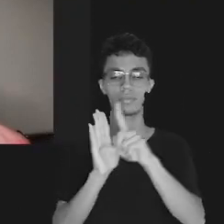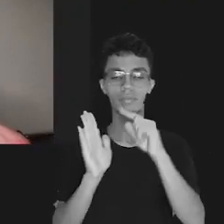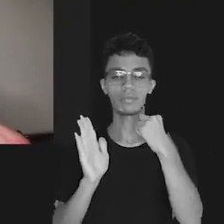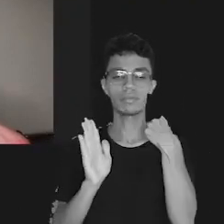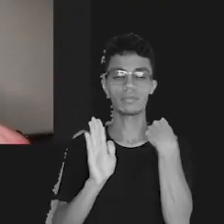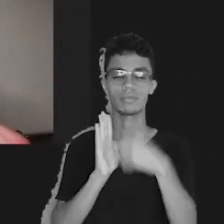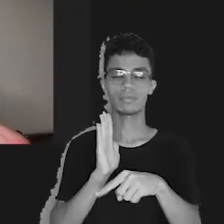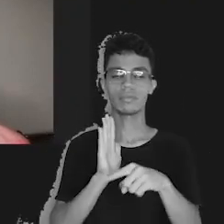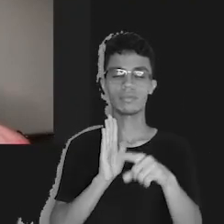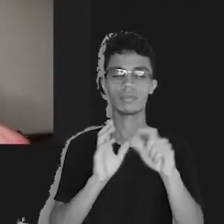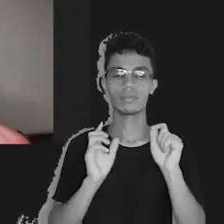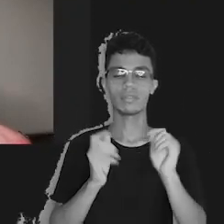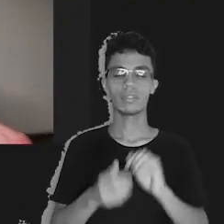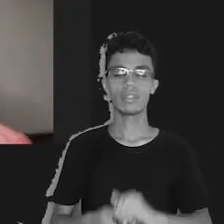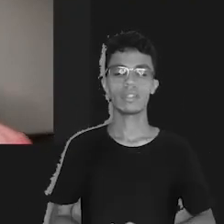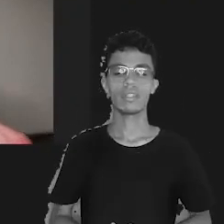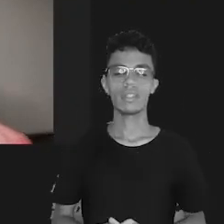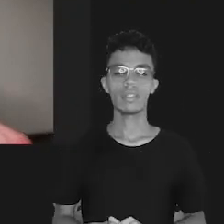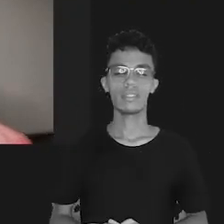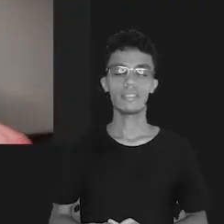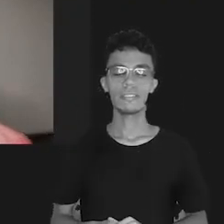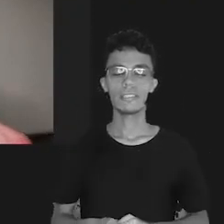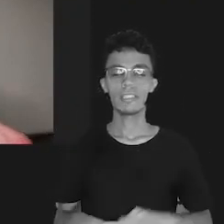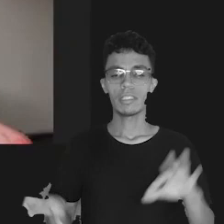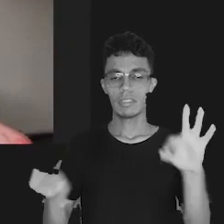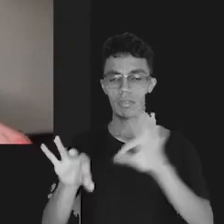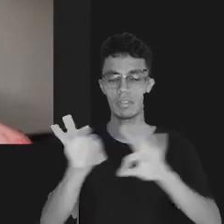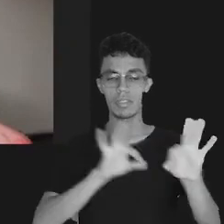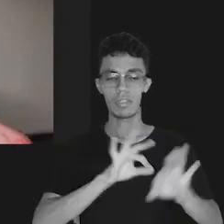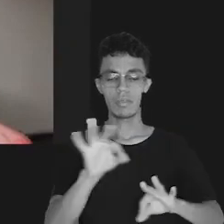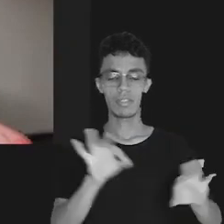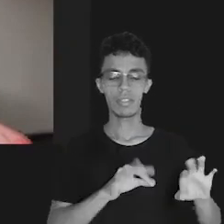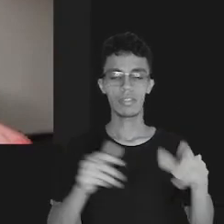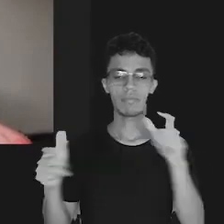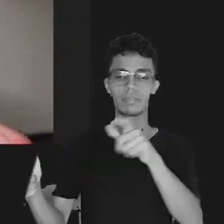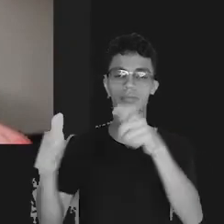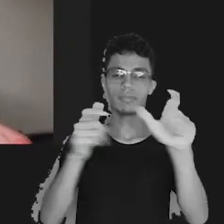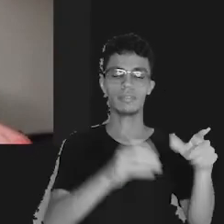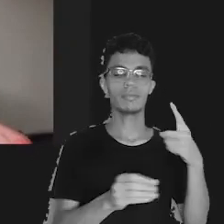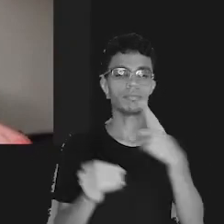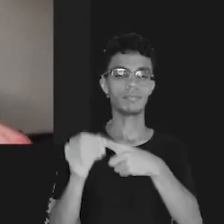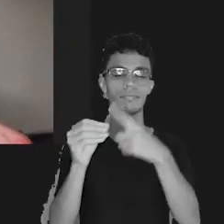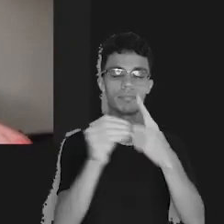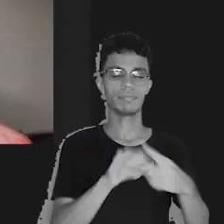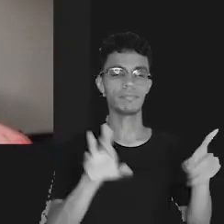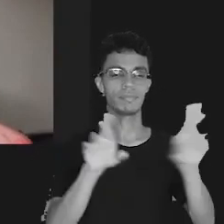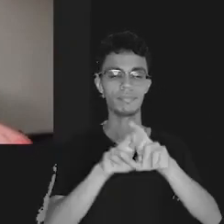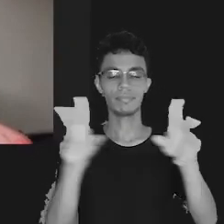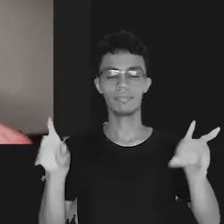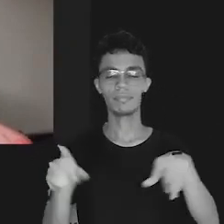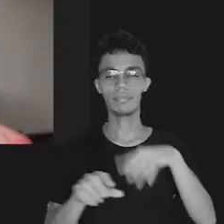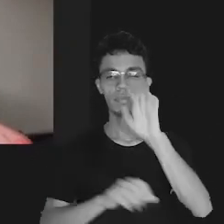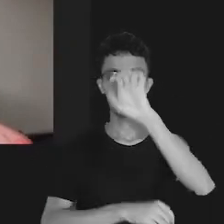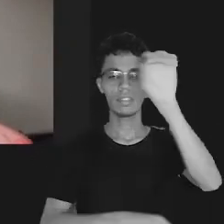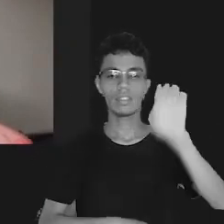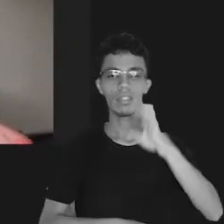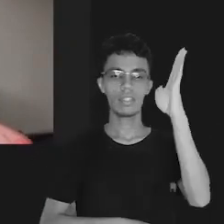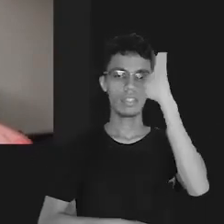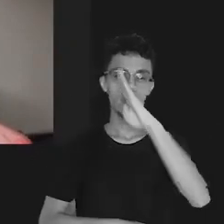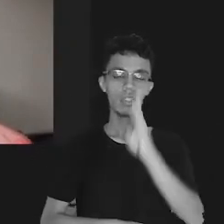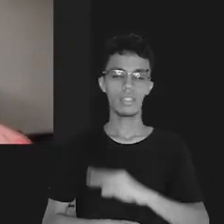está possibilitando agora a produção em várias cidades, em vários estados brasileiros. Então,